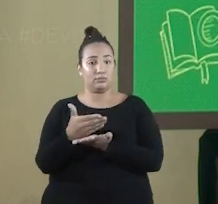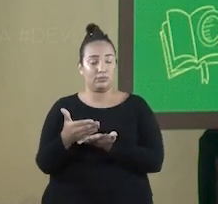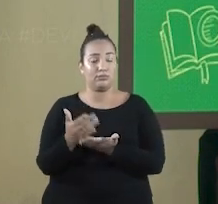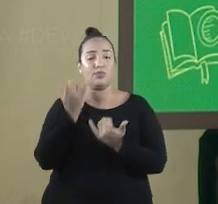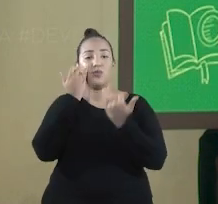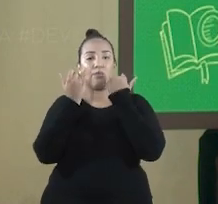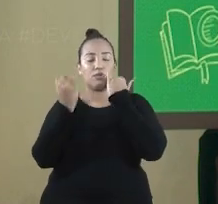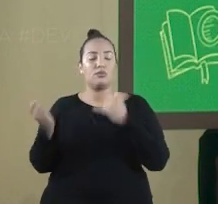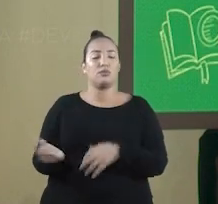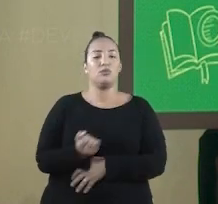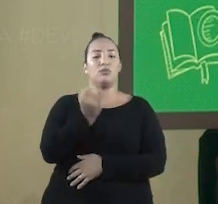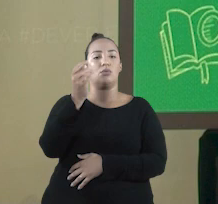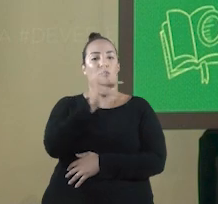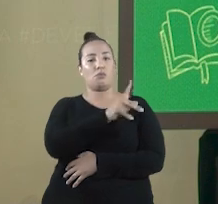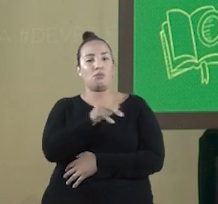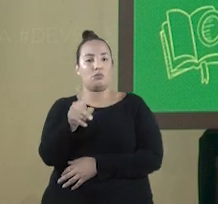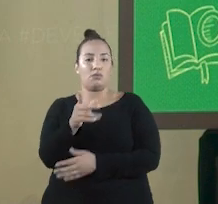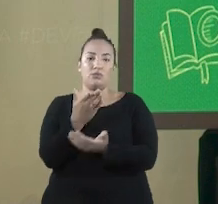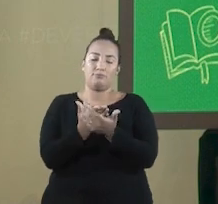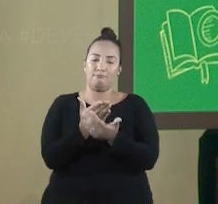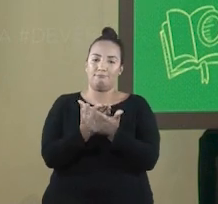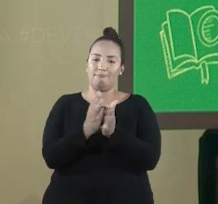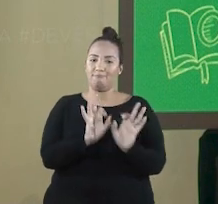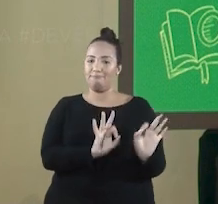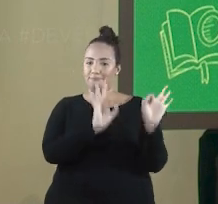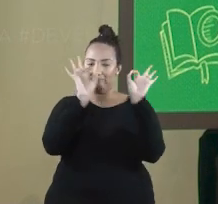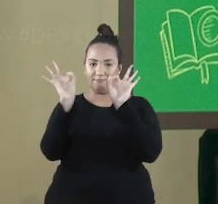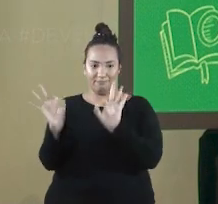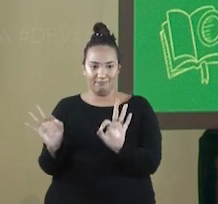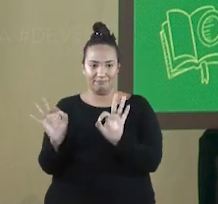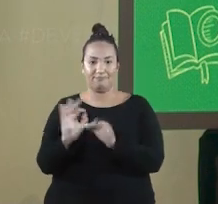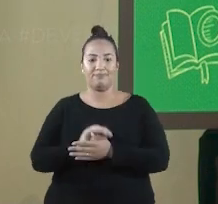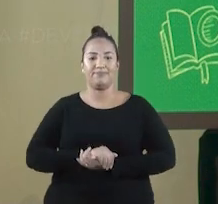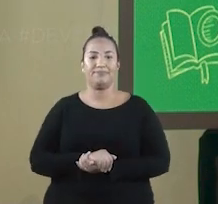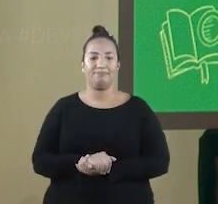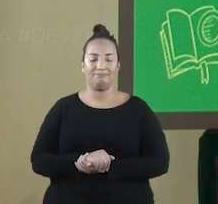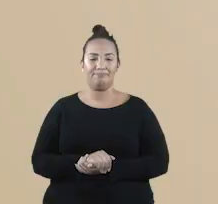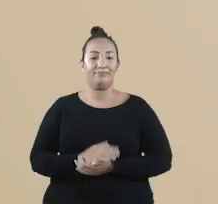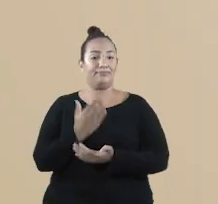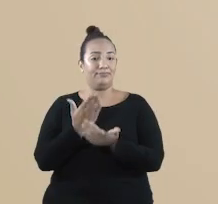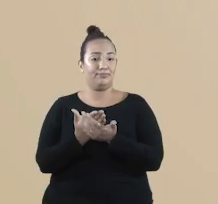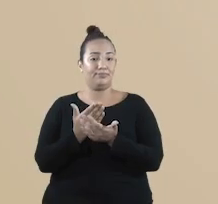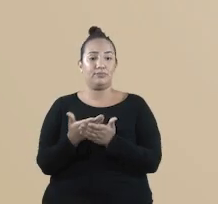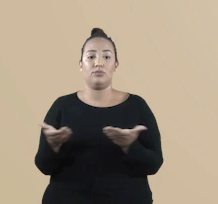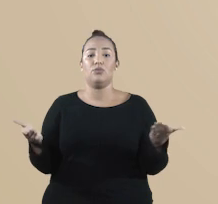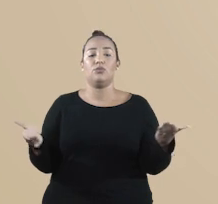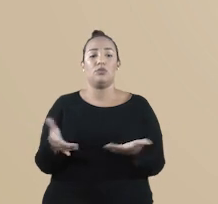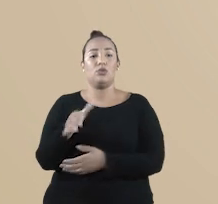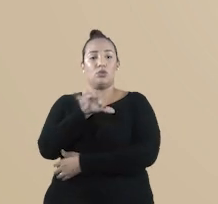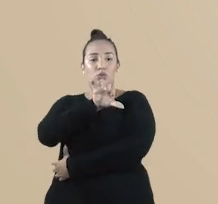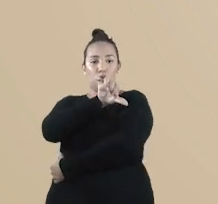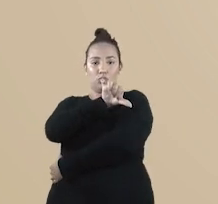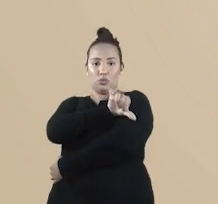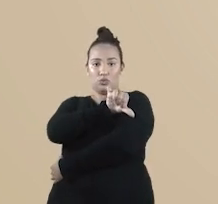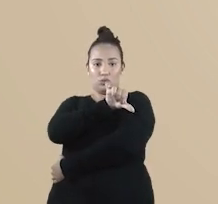começar, algumas informações para os professores e professoras que estiverem nos acompanhando. Essa aula é do